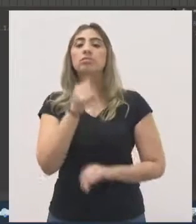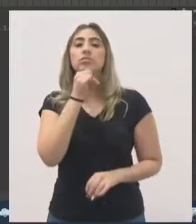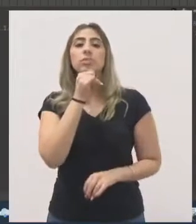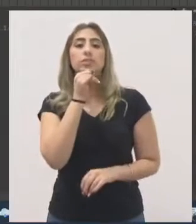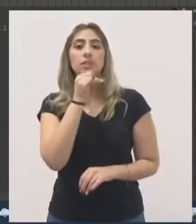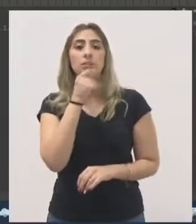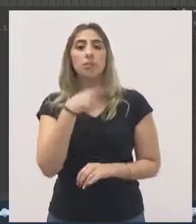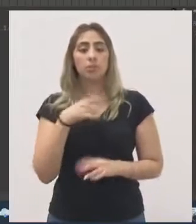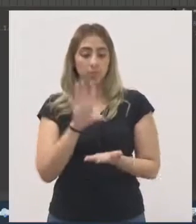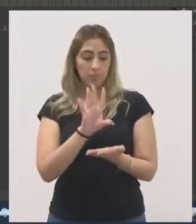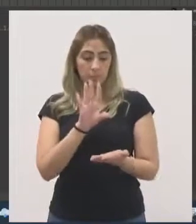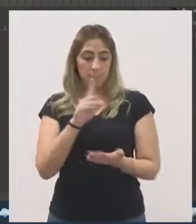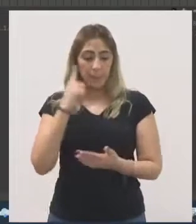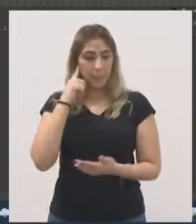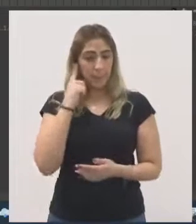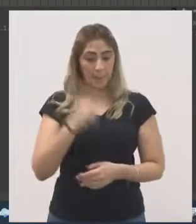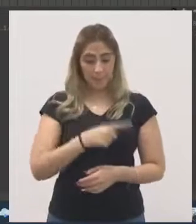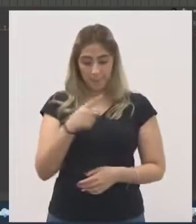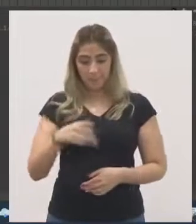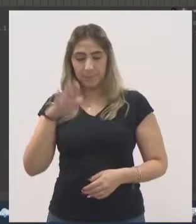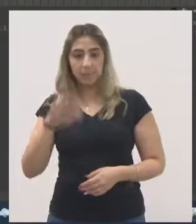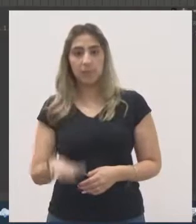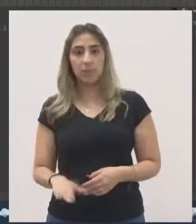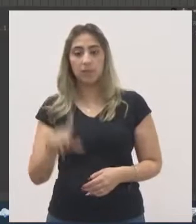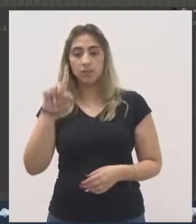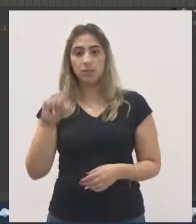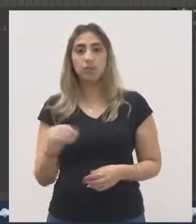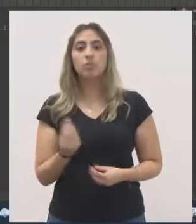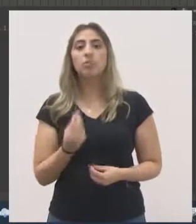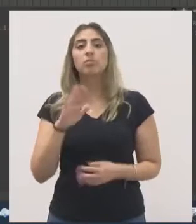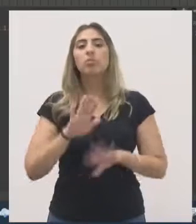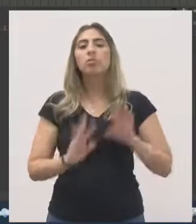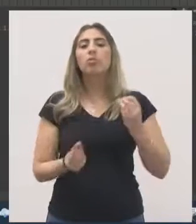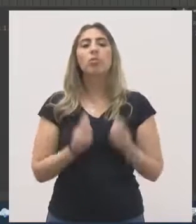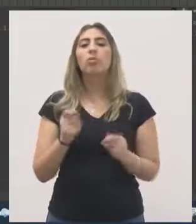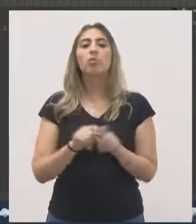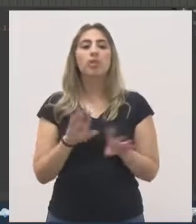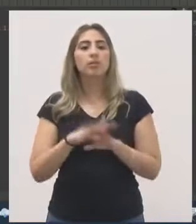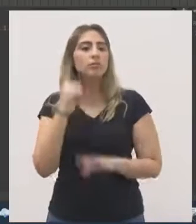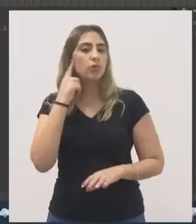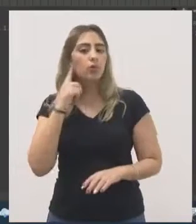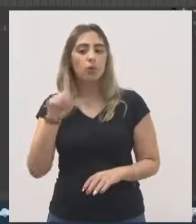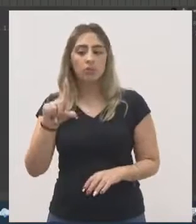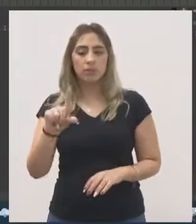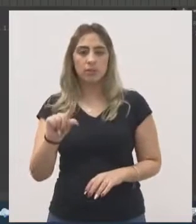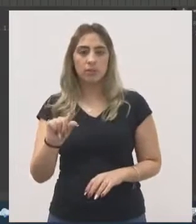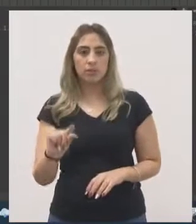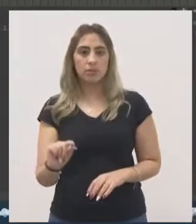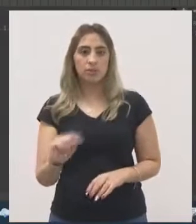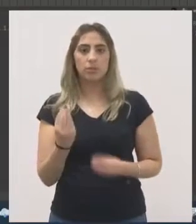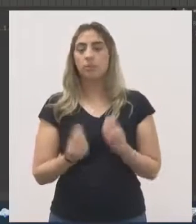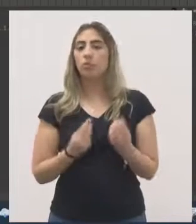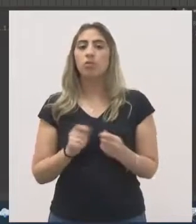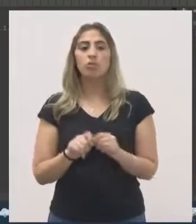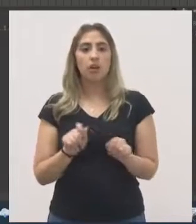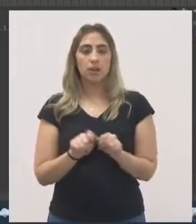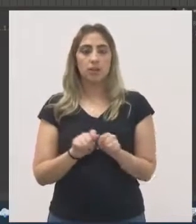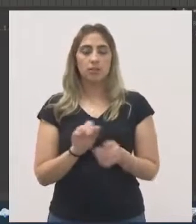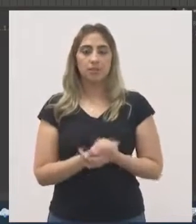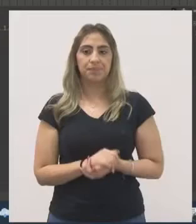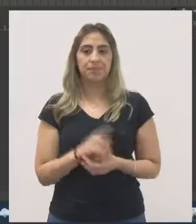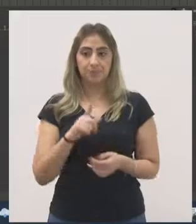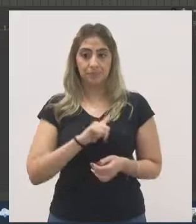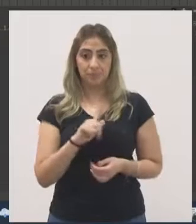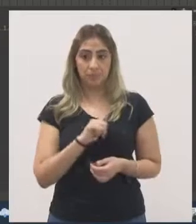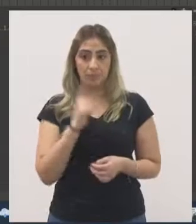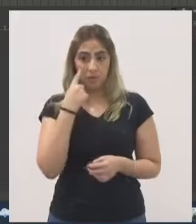para abaixar o volume, né, para deixar ela naquele volume bem baixo, né, bem lá no fundo, como um fundo musical mesmo. Você tem o controle